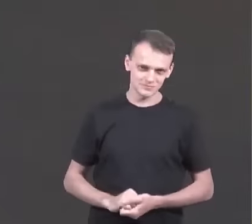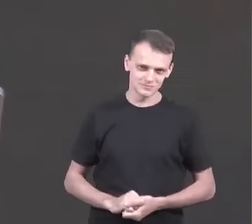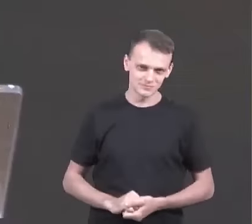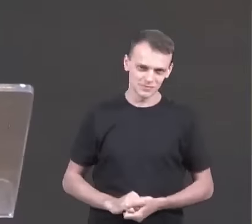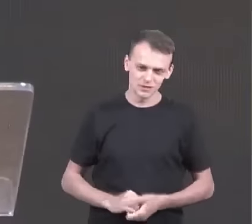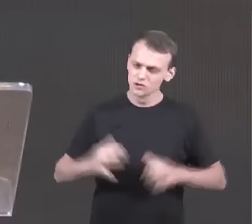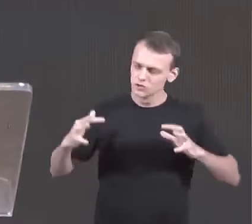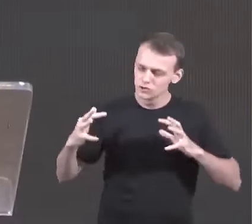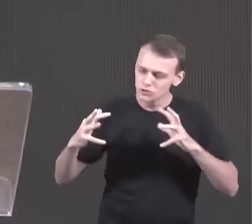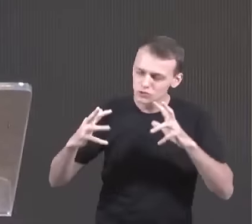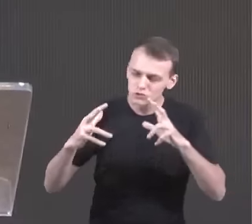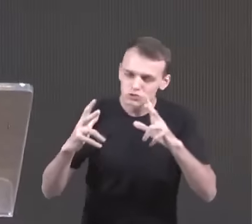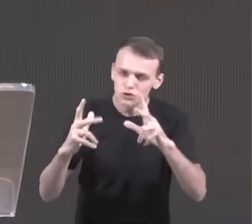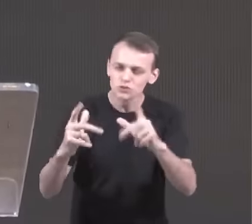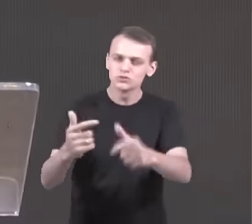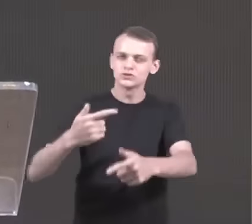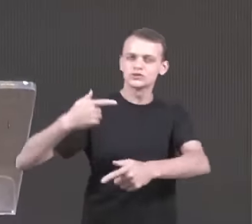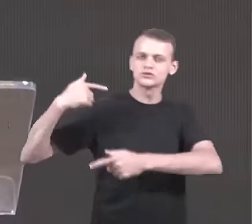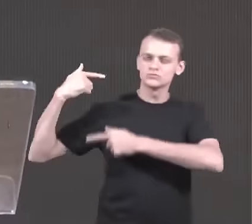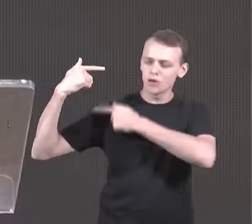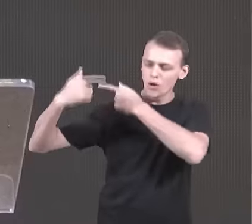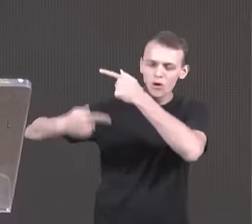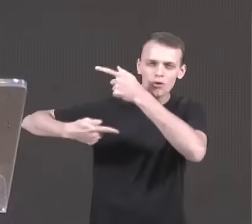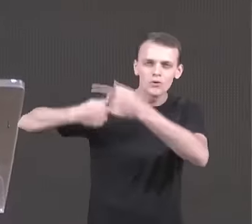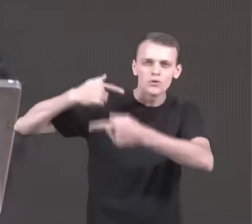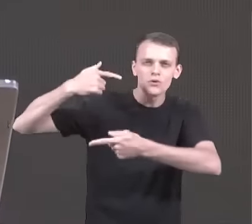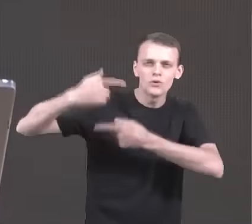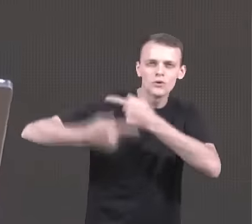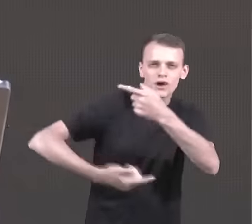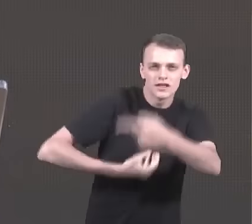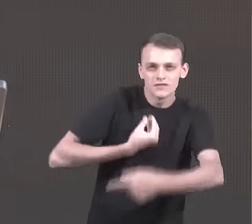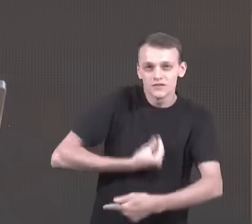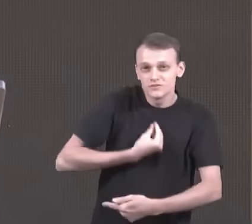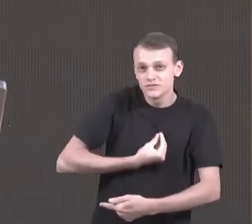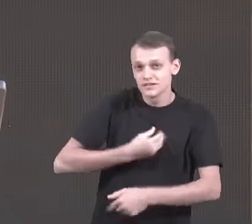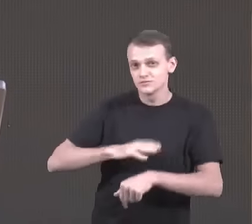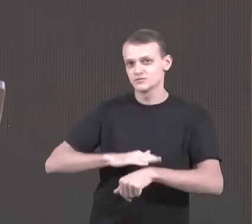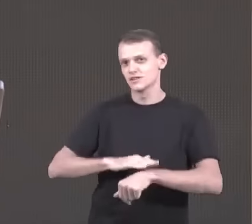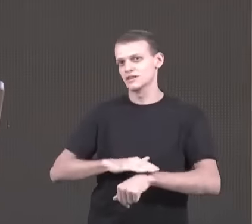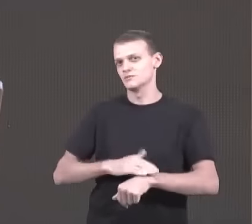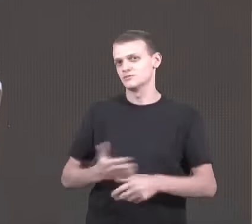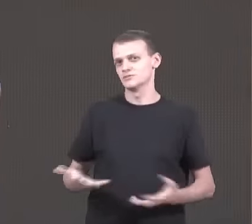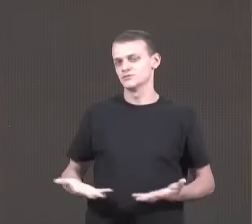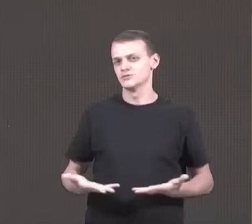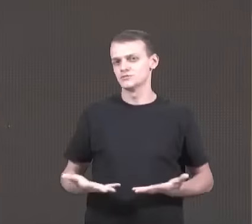Todas as gerações nos últimos 2000 anos pensavam que estavam vivendo os últimos dias.